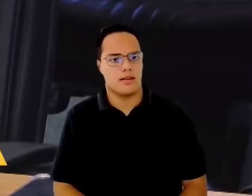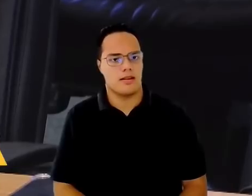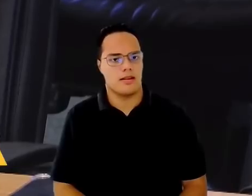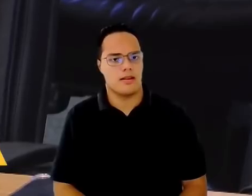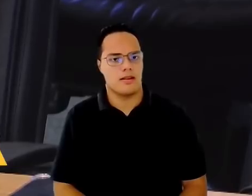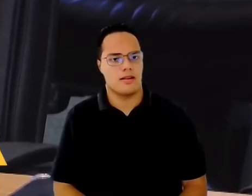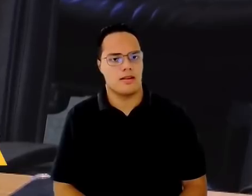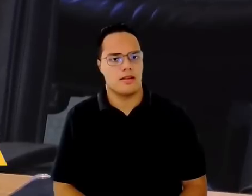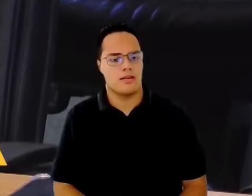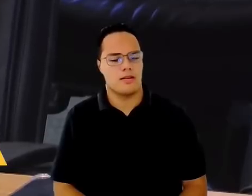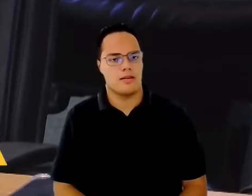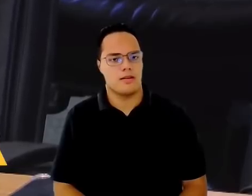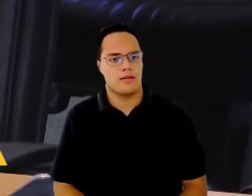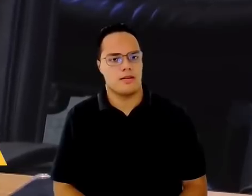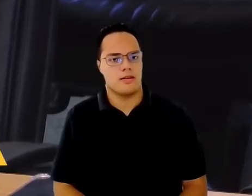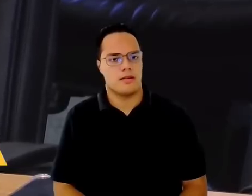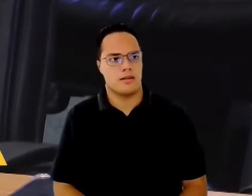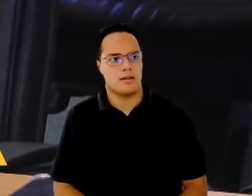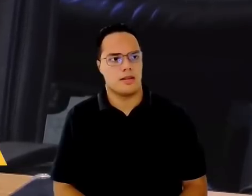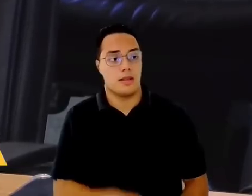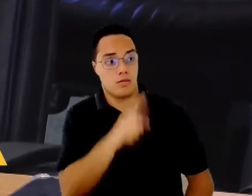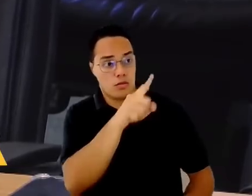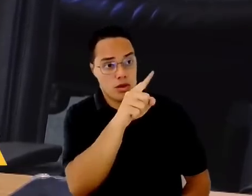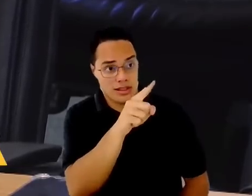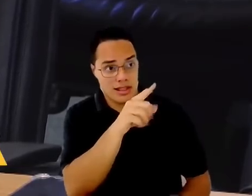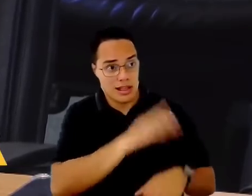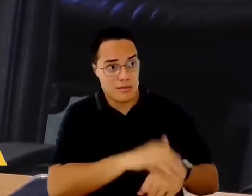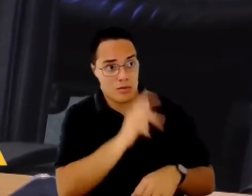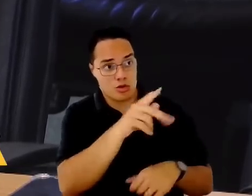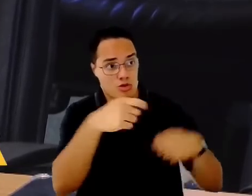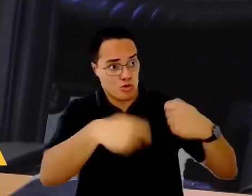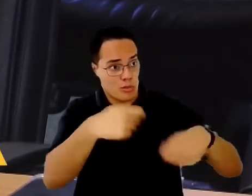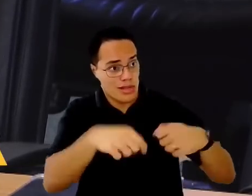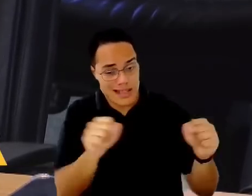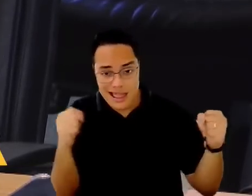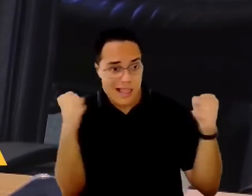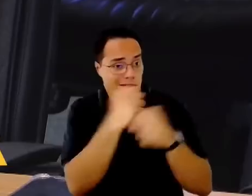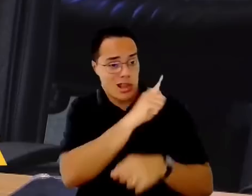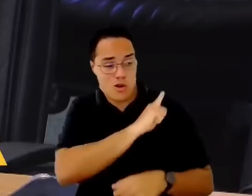de ter que defender um governo que tem sim suas falhas